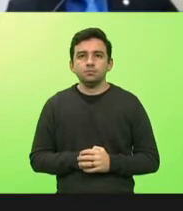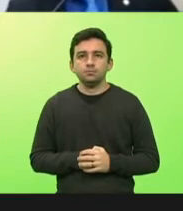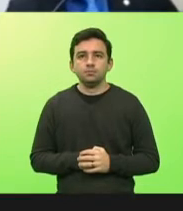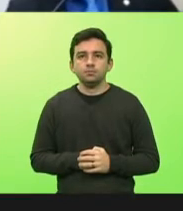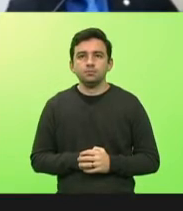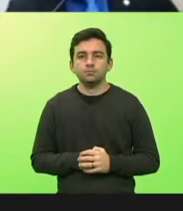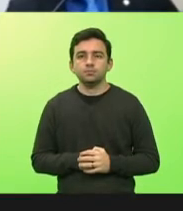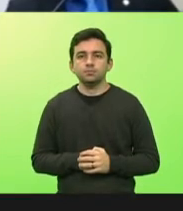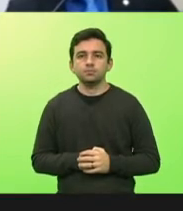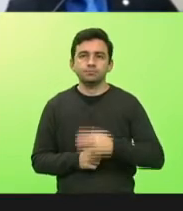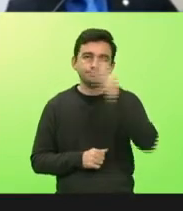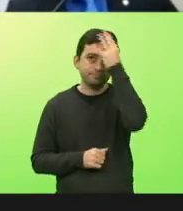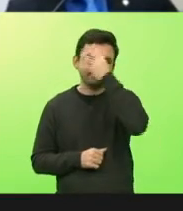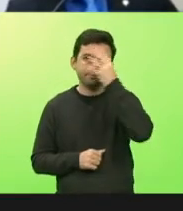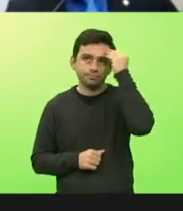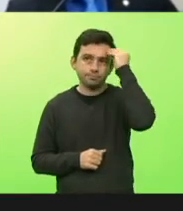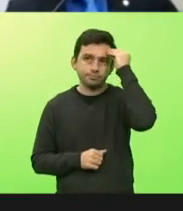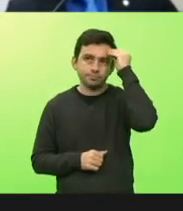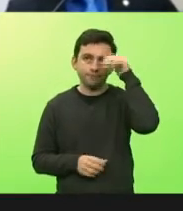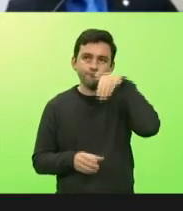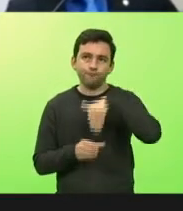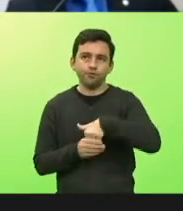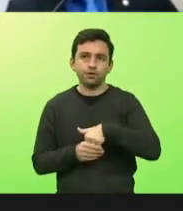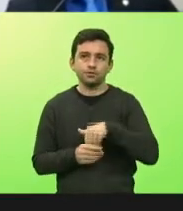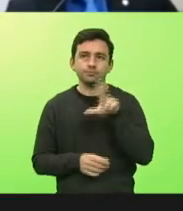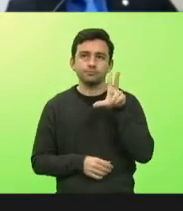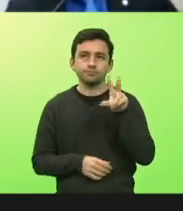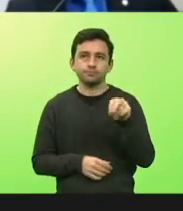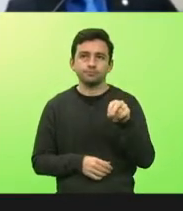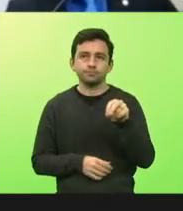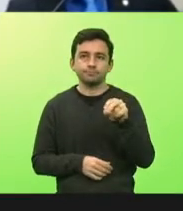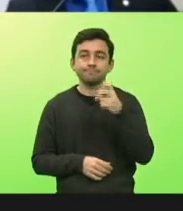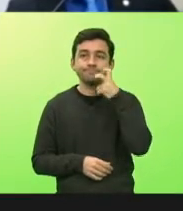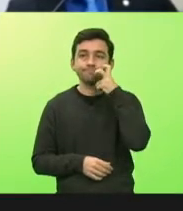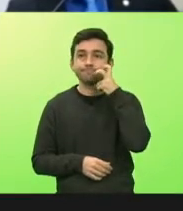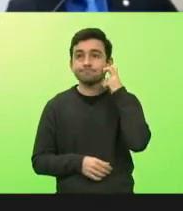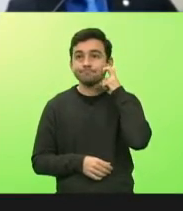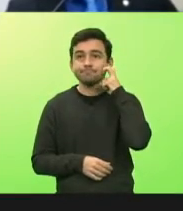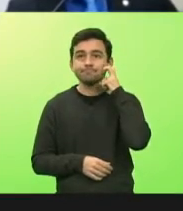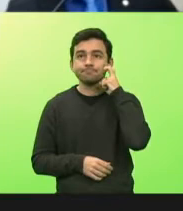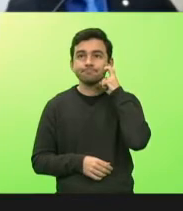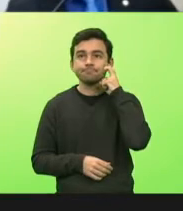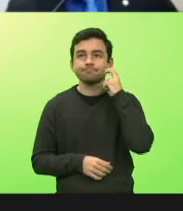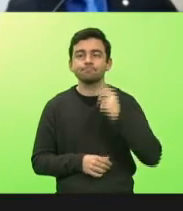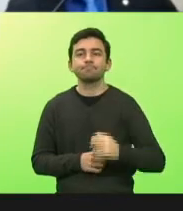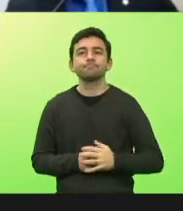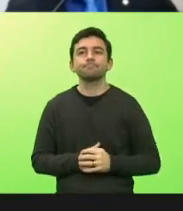Deputada Luciane Carminati, vota não. Deputado Luiz Fernando Vampiro.